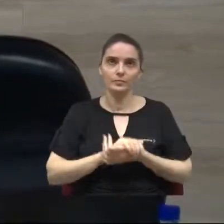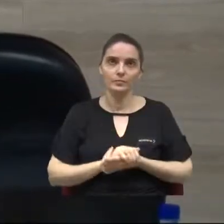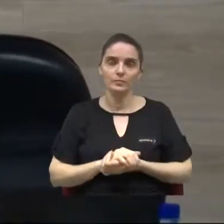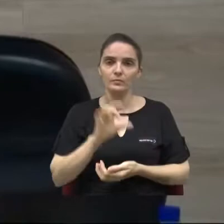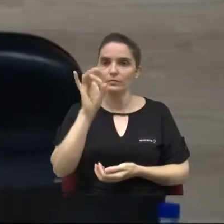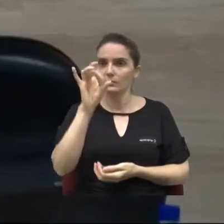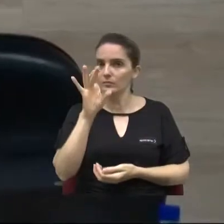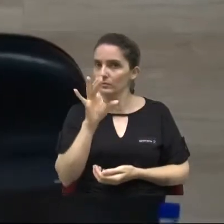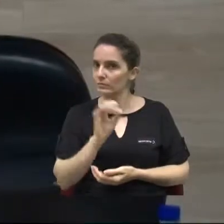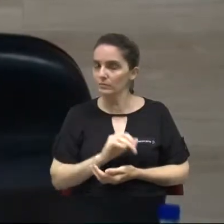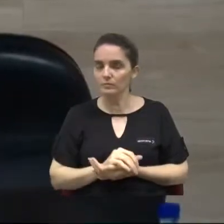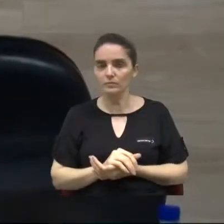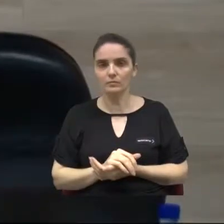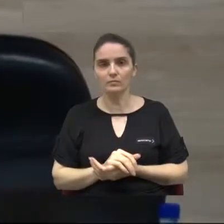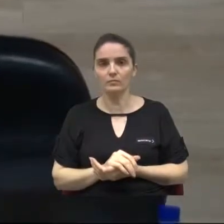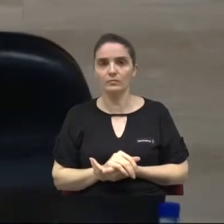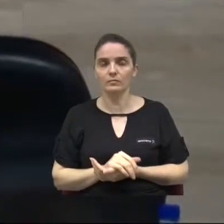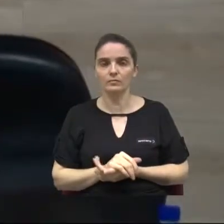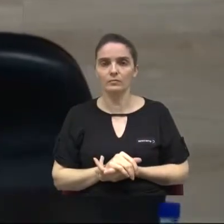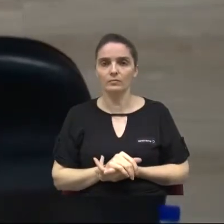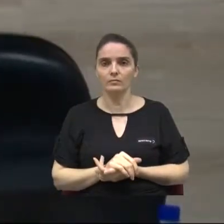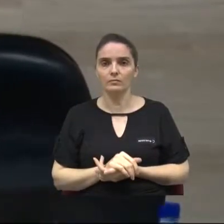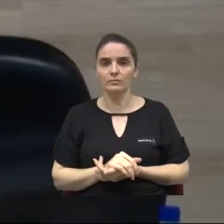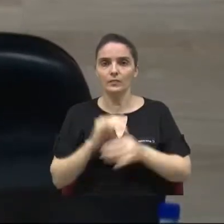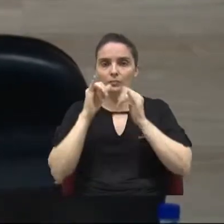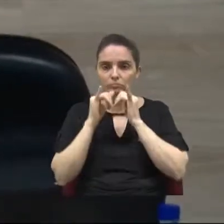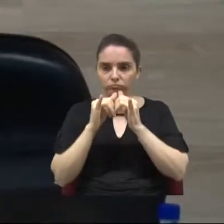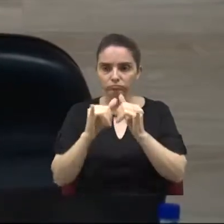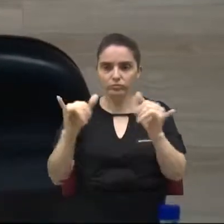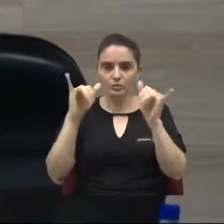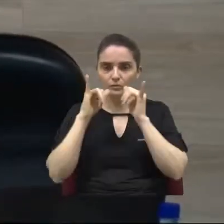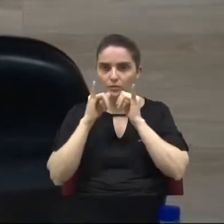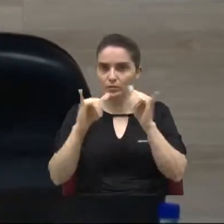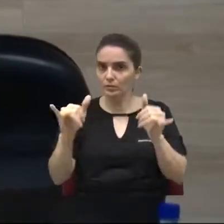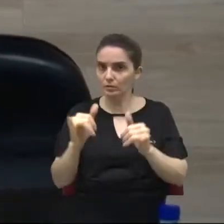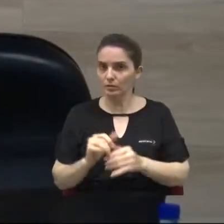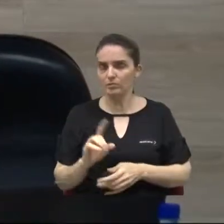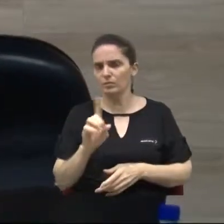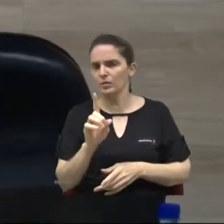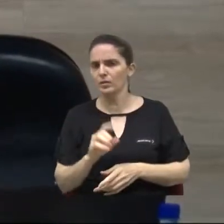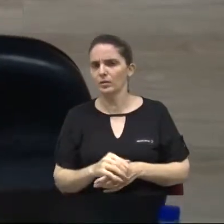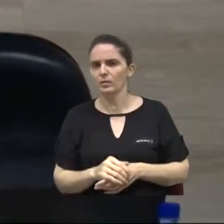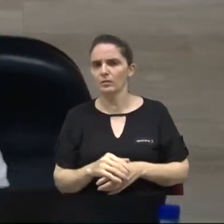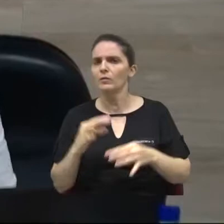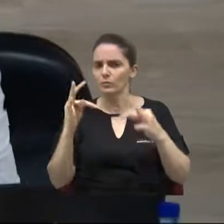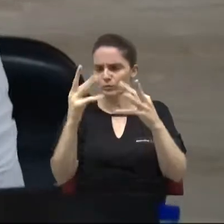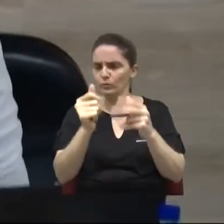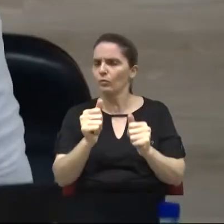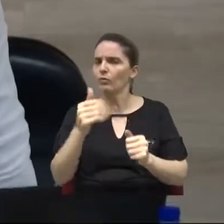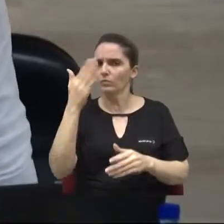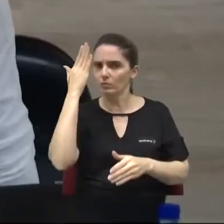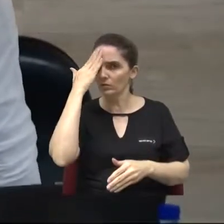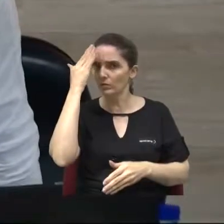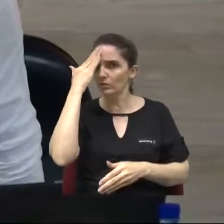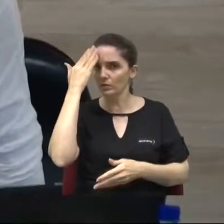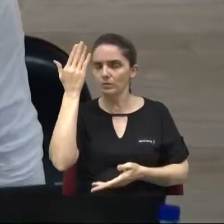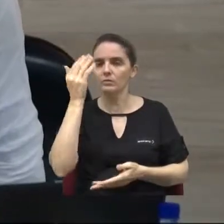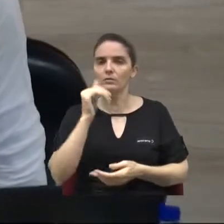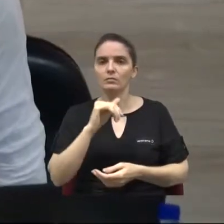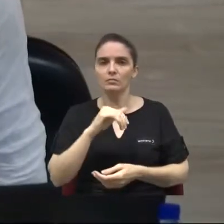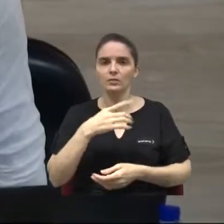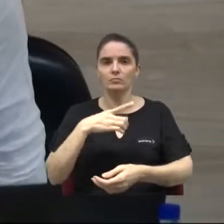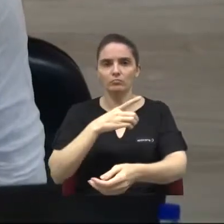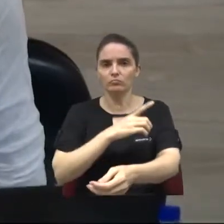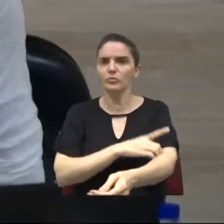só a parte da divulgação. Eu acho que todos sabemos que a dengue